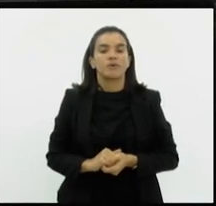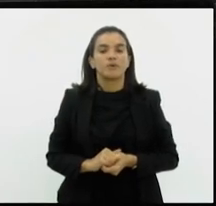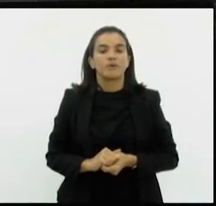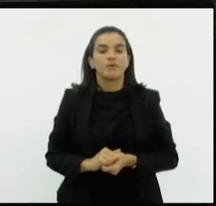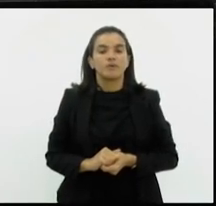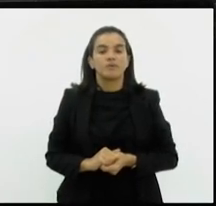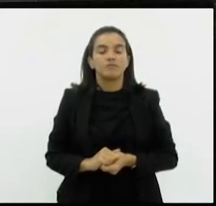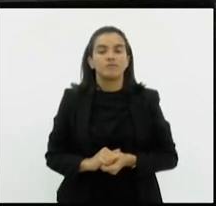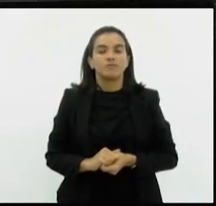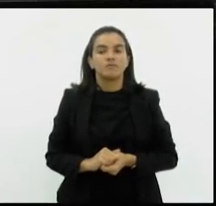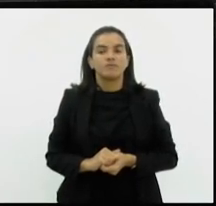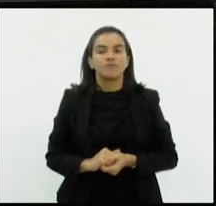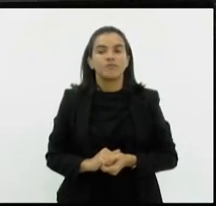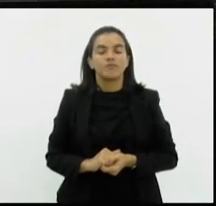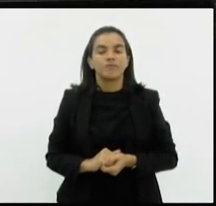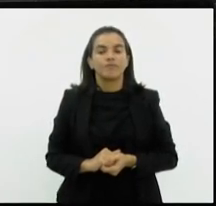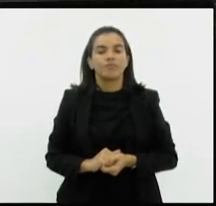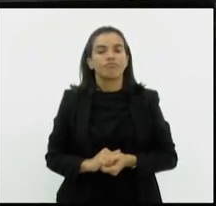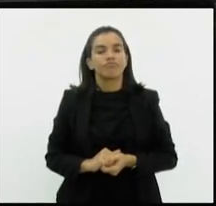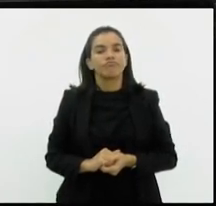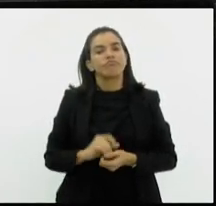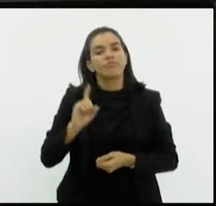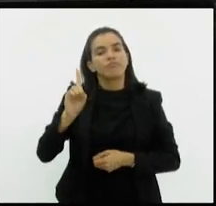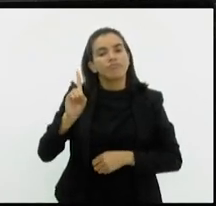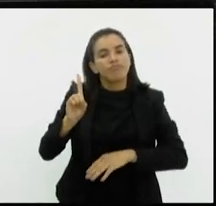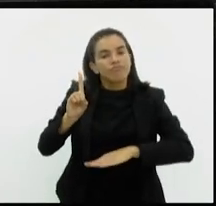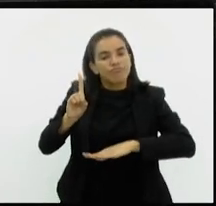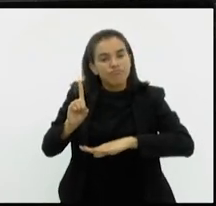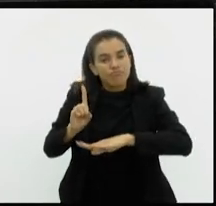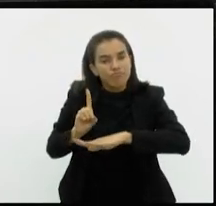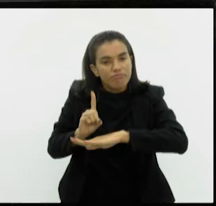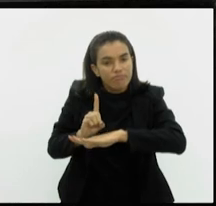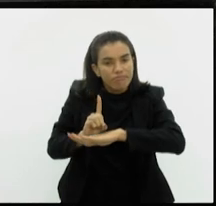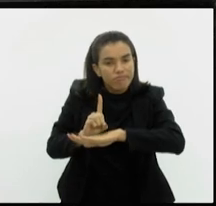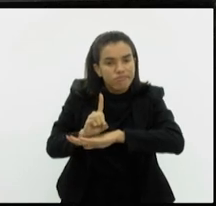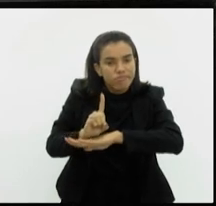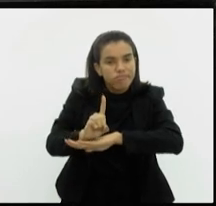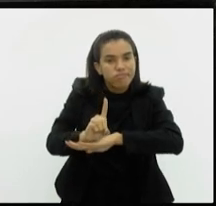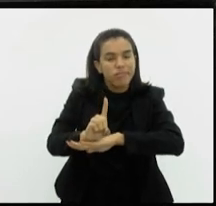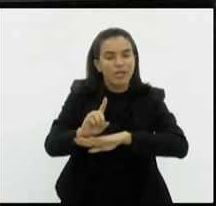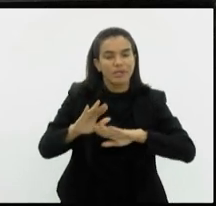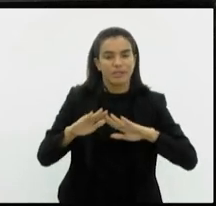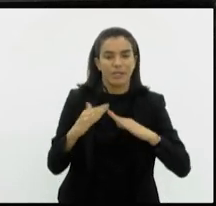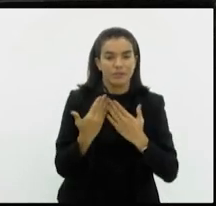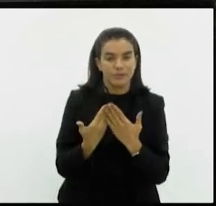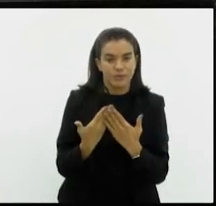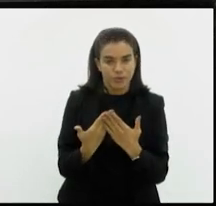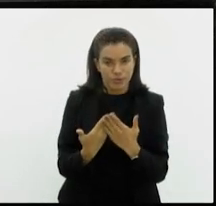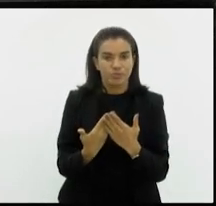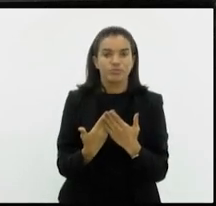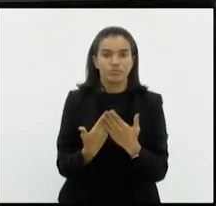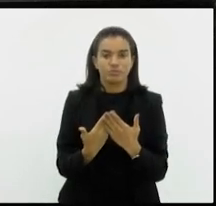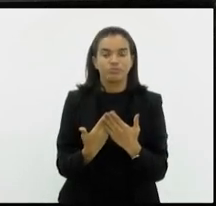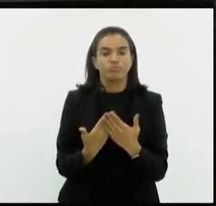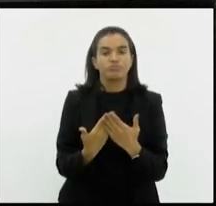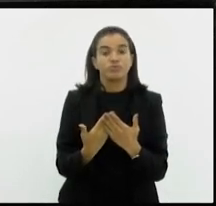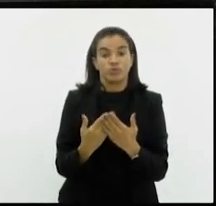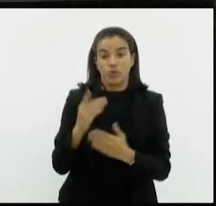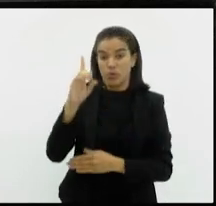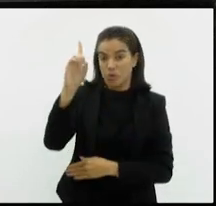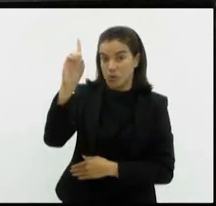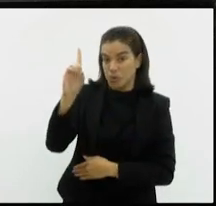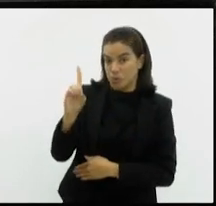e E ao entrar no no no no colégio o diretor